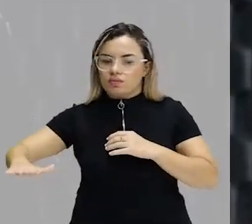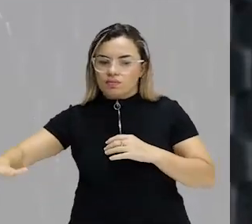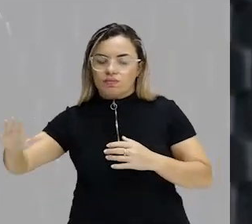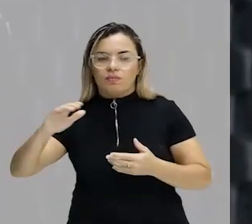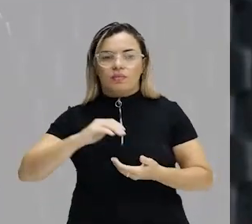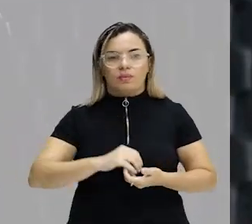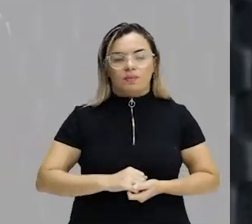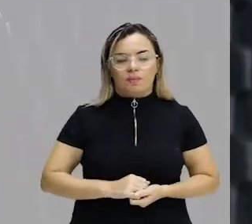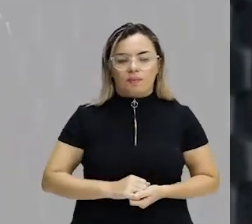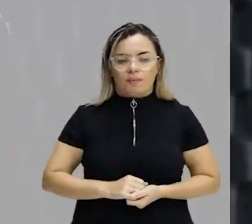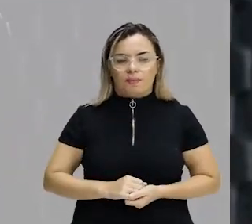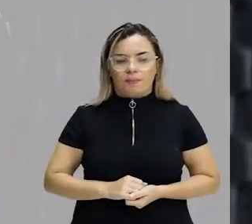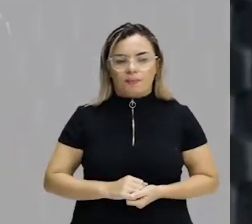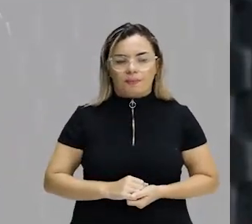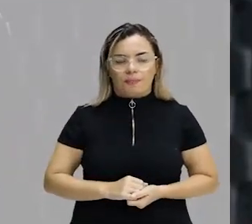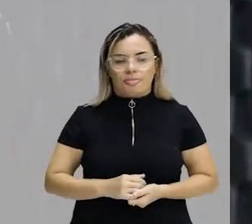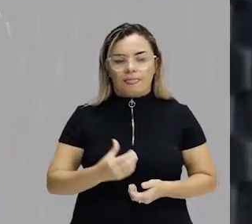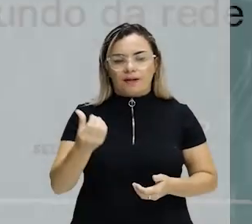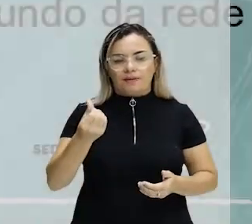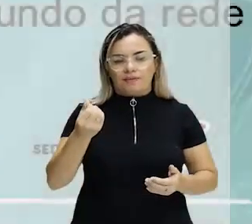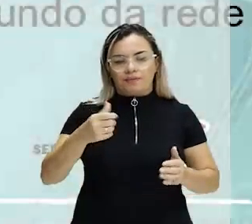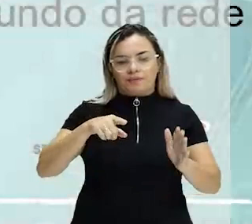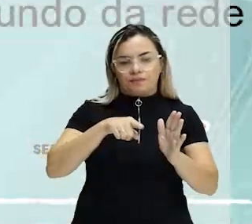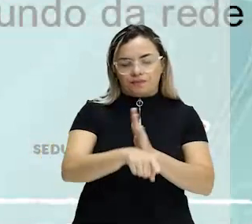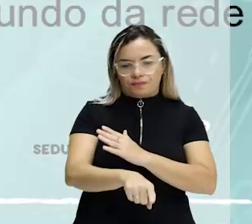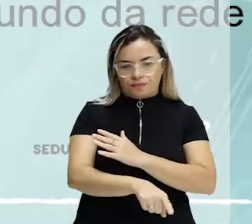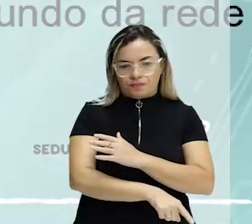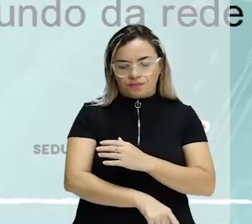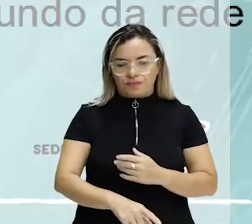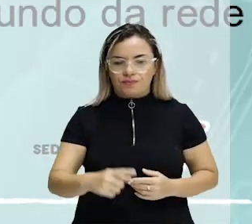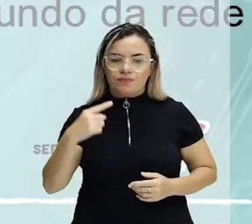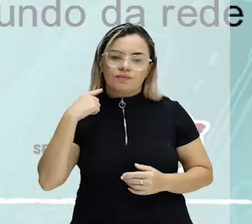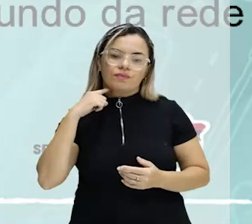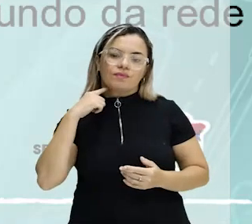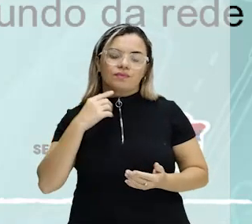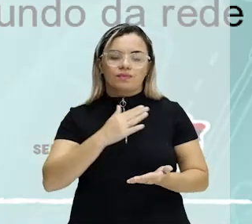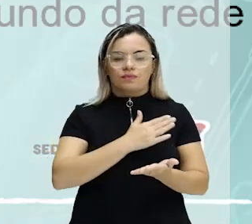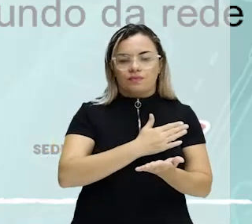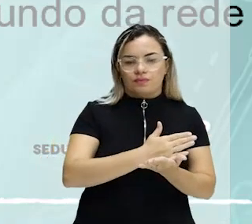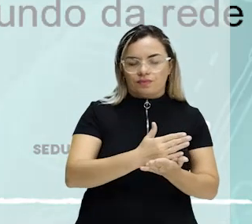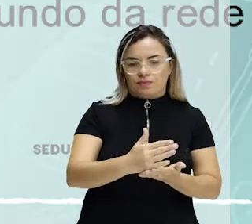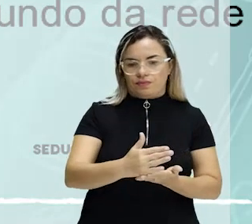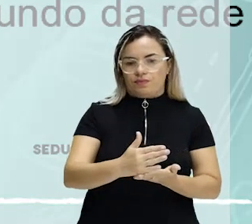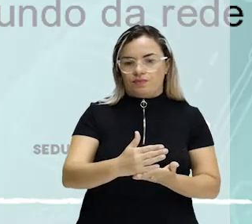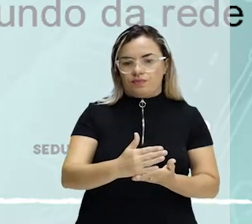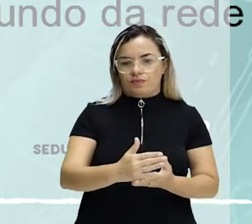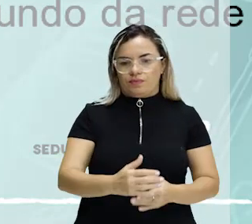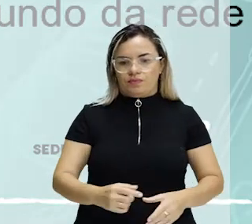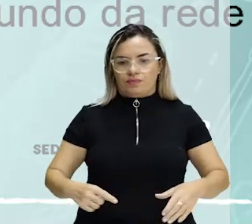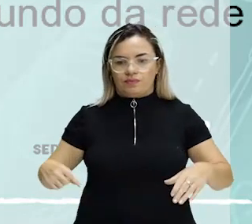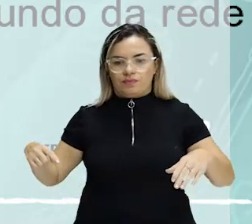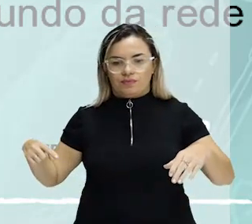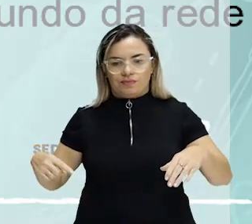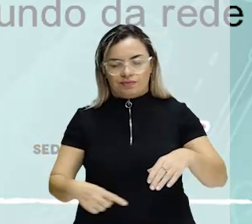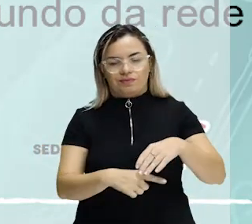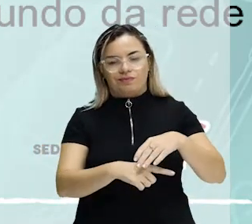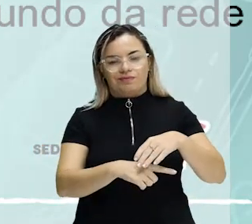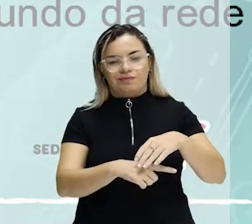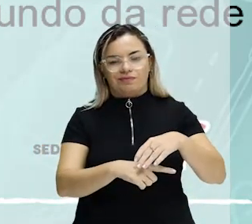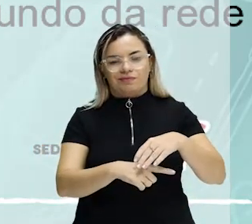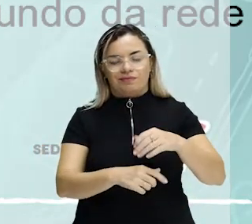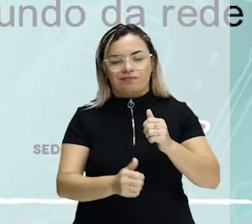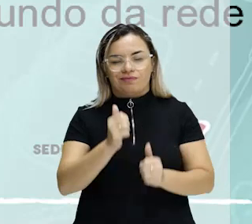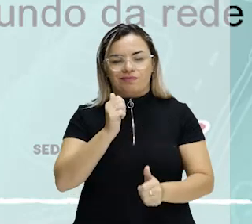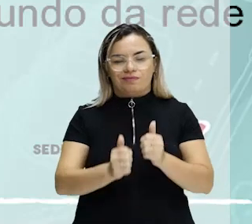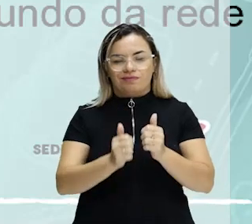uma questão. O Flamengo começou a partida no ataque. Gente, isso aqui é um texto, tá? Nada de...